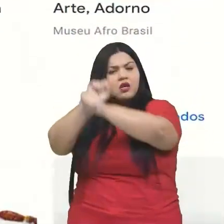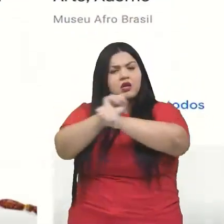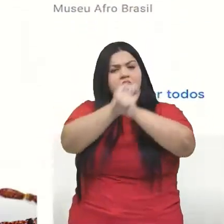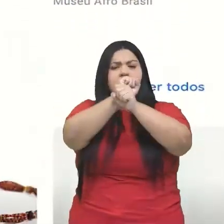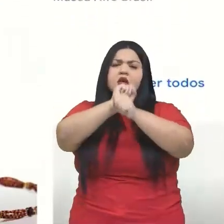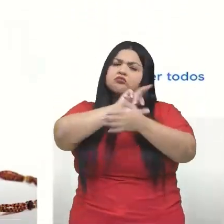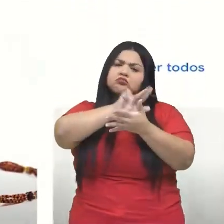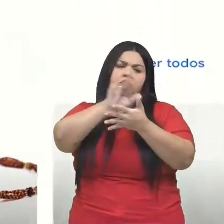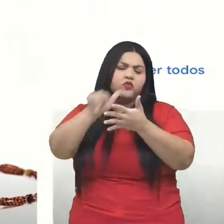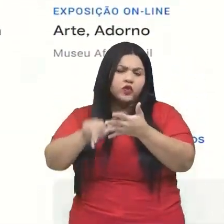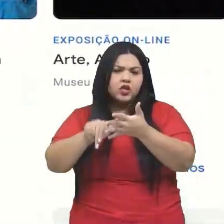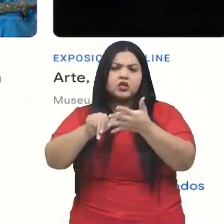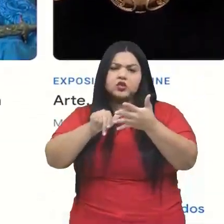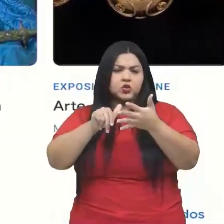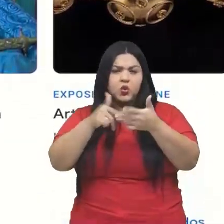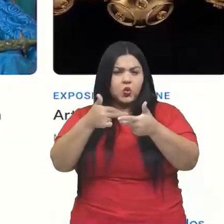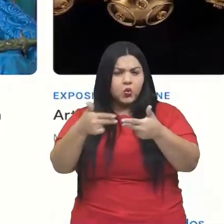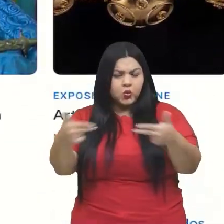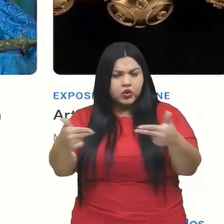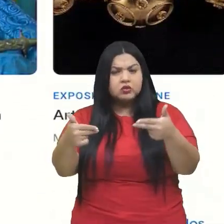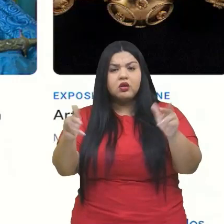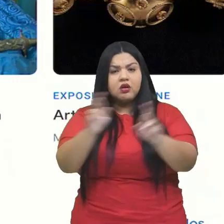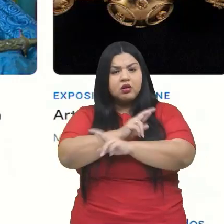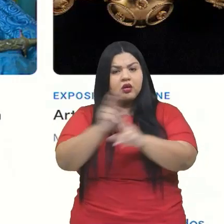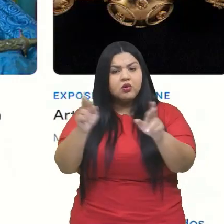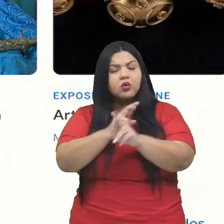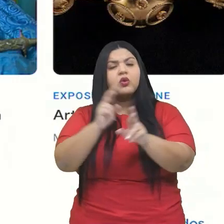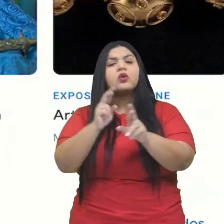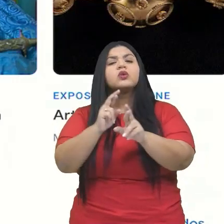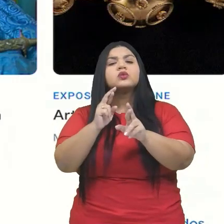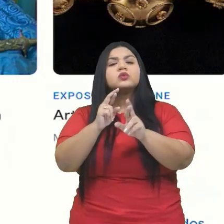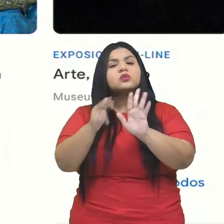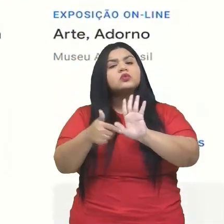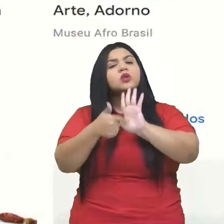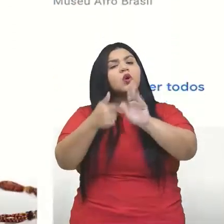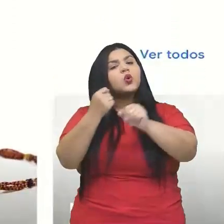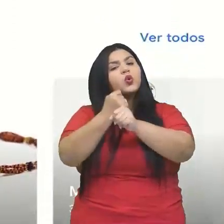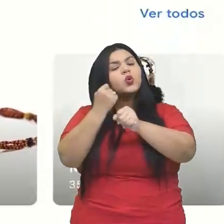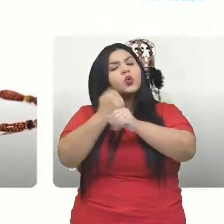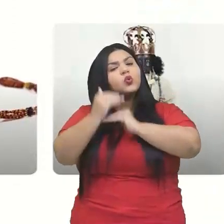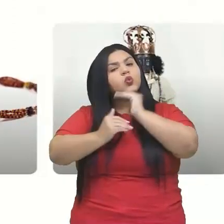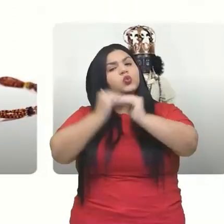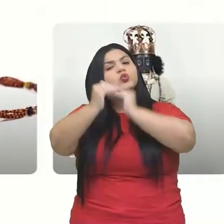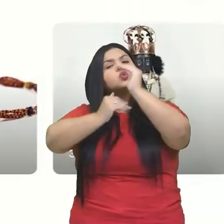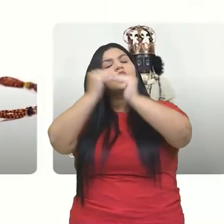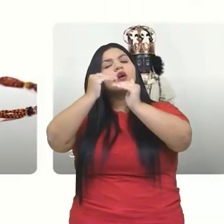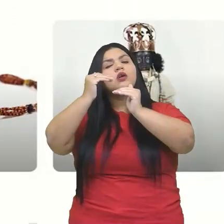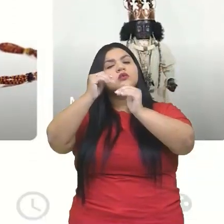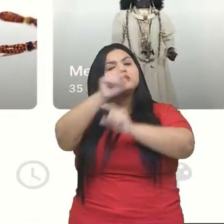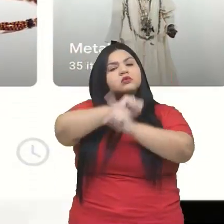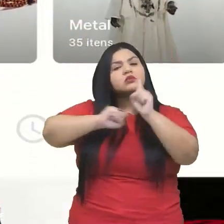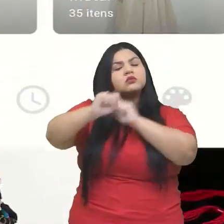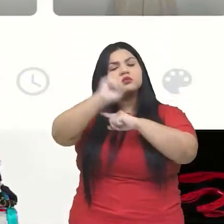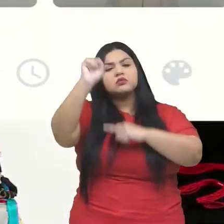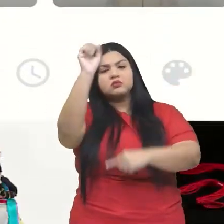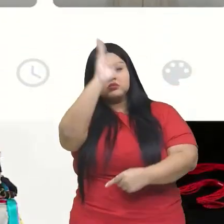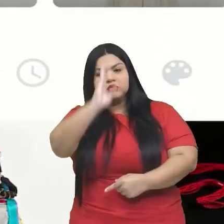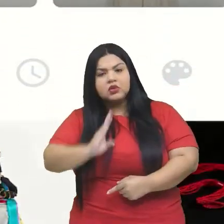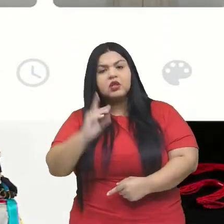outros aspectos relacionados, né, à construção da sociedade brasileira, né? Então você tem aqui